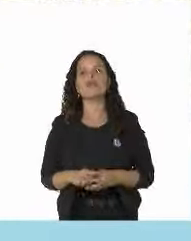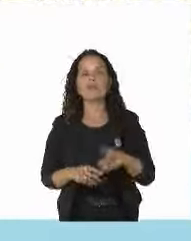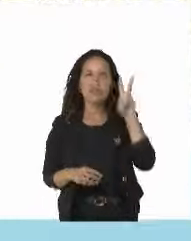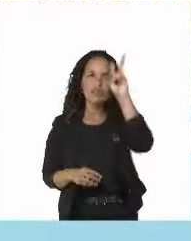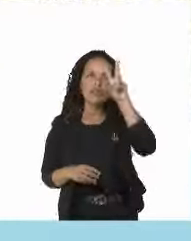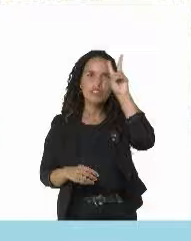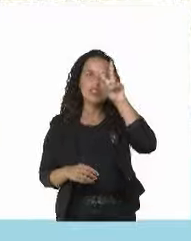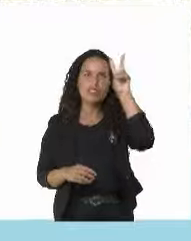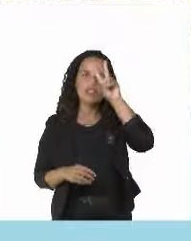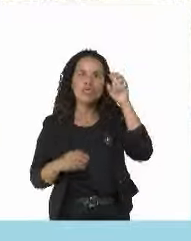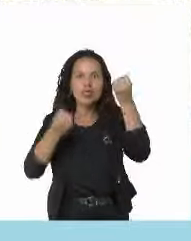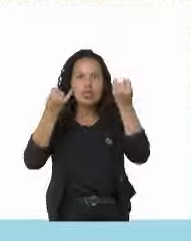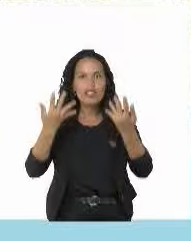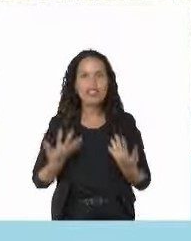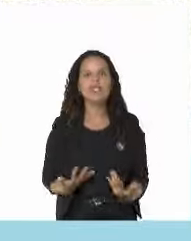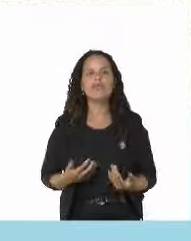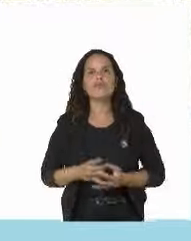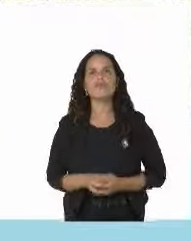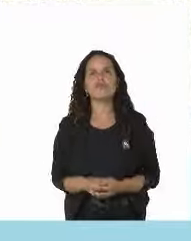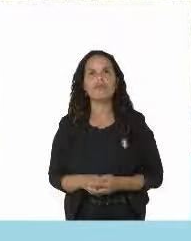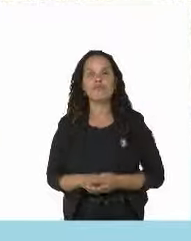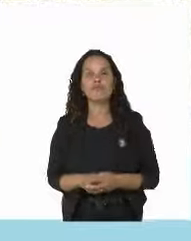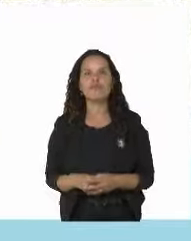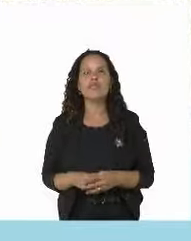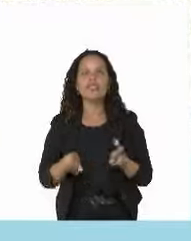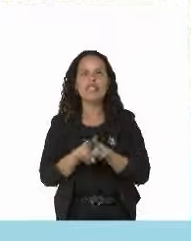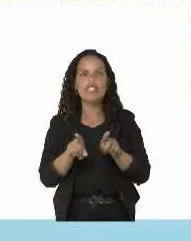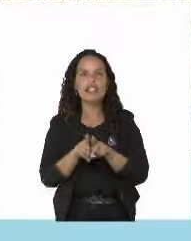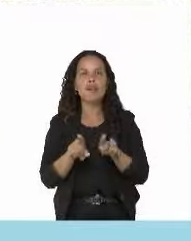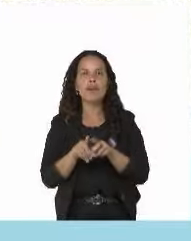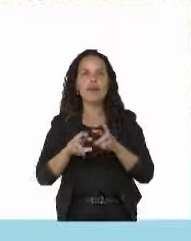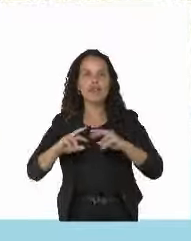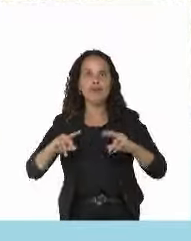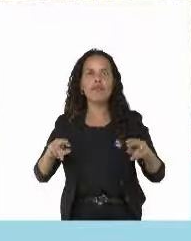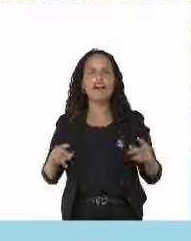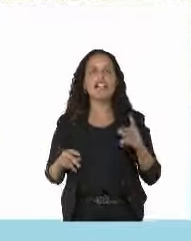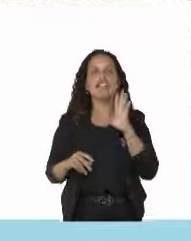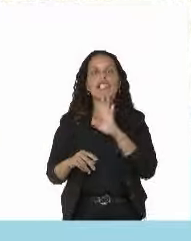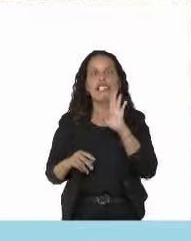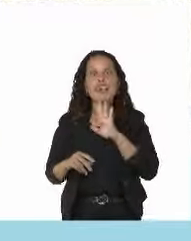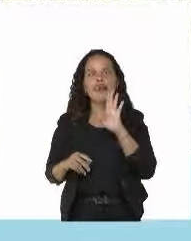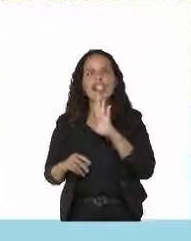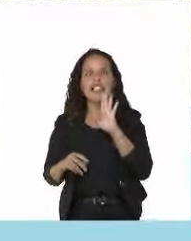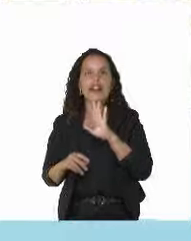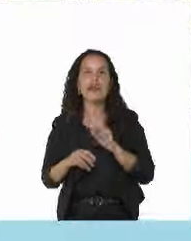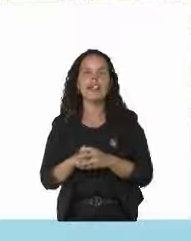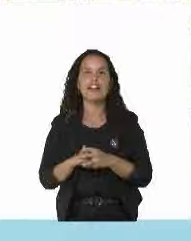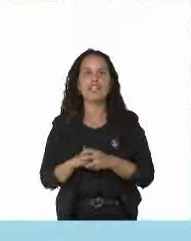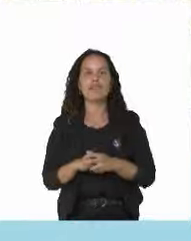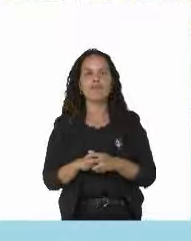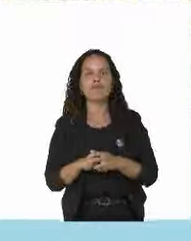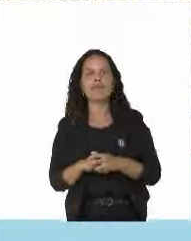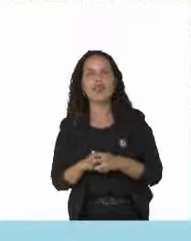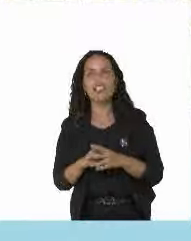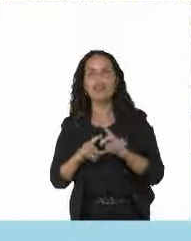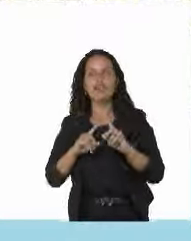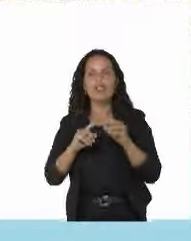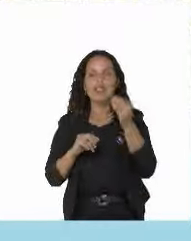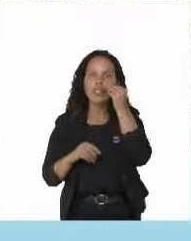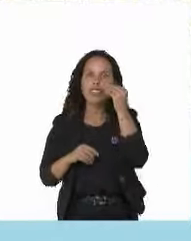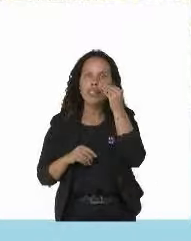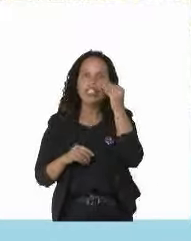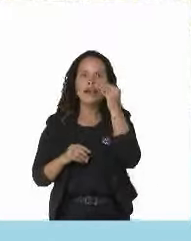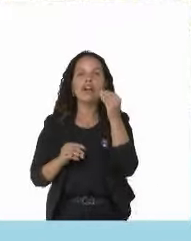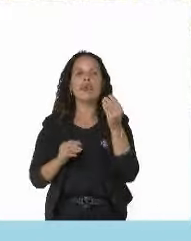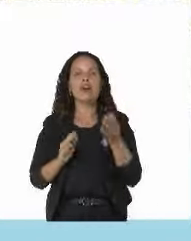estilos de estampa, né? De motivos, então é muito legal também ter para você, e como ele é em inglês também, para você poder ali fazer na hora do prompt,